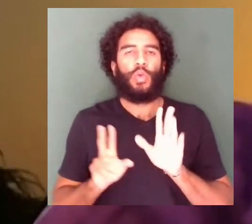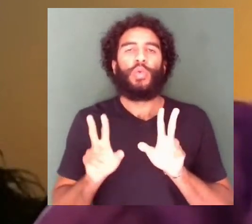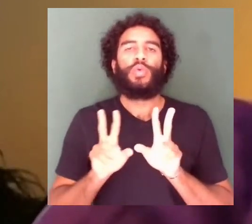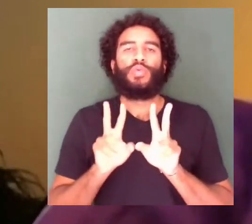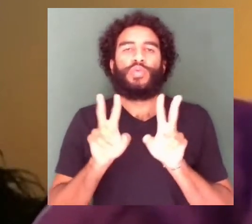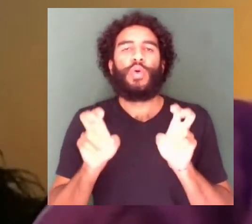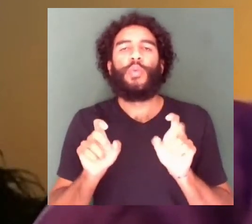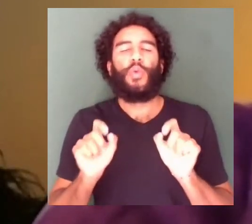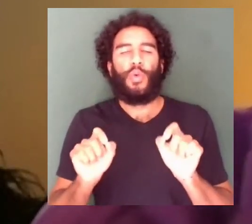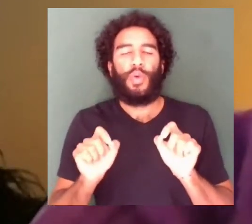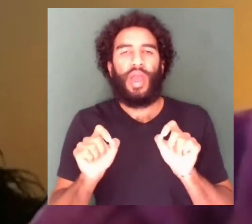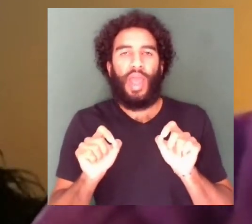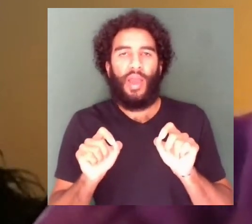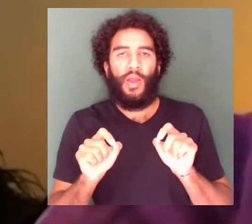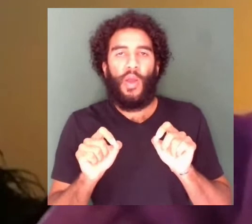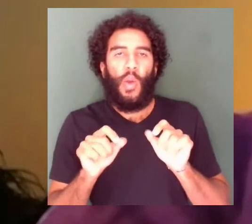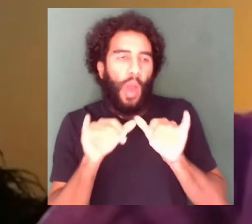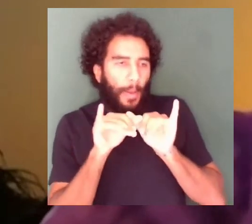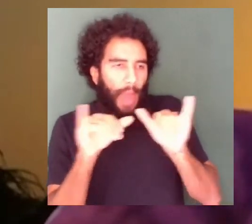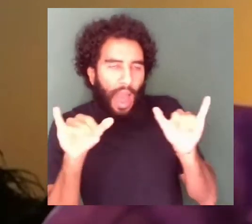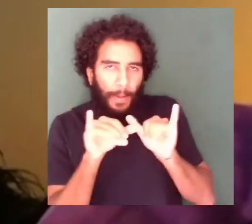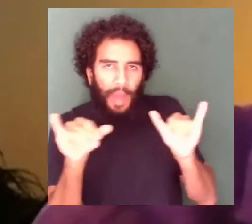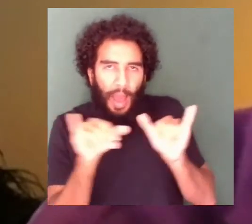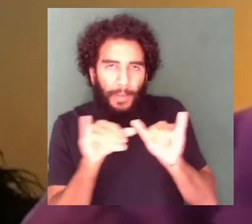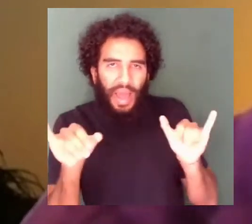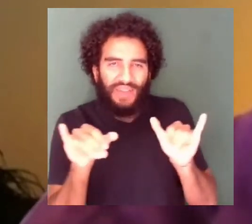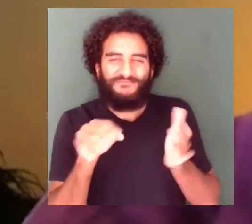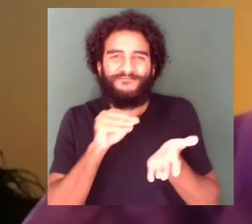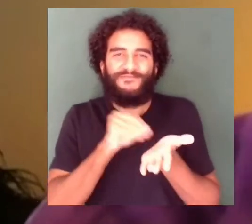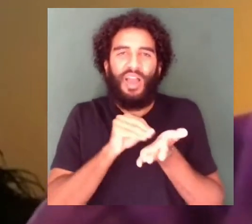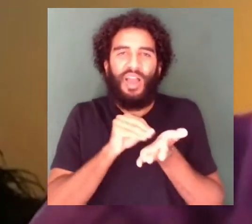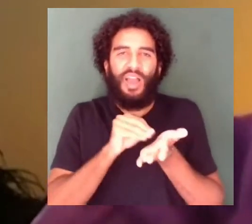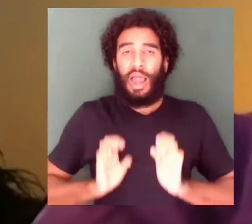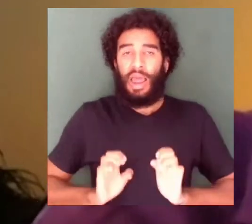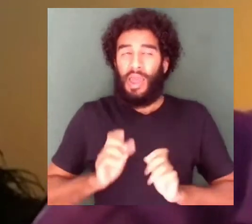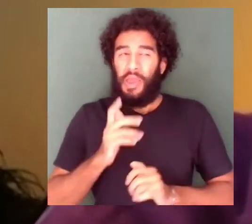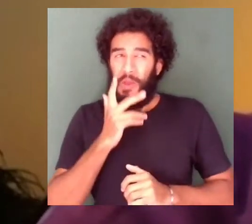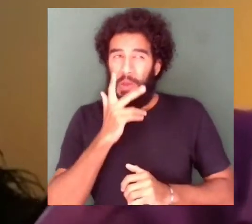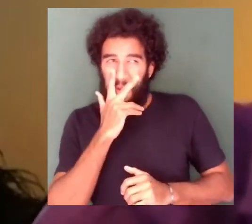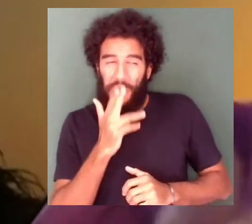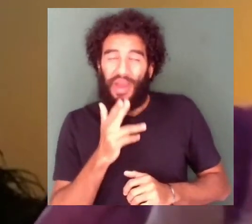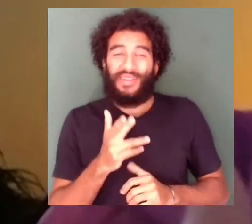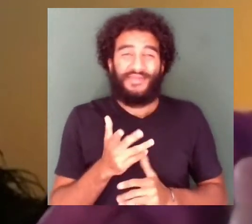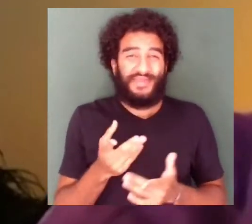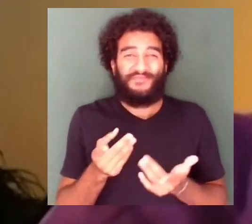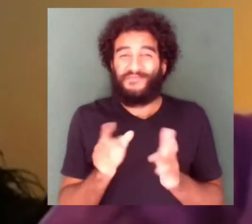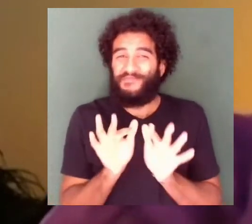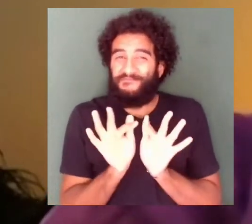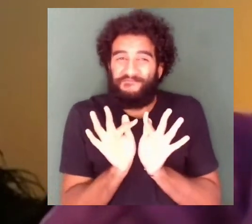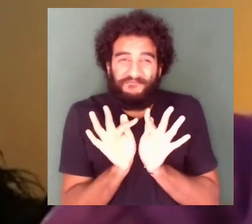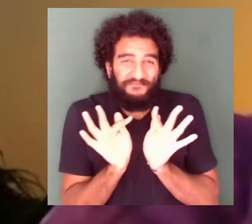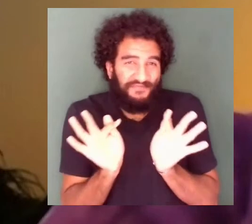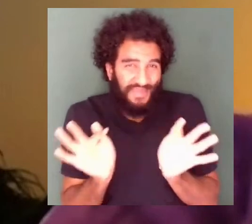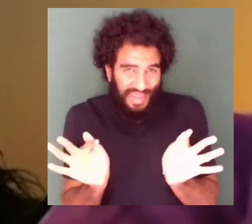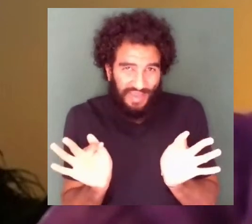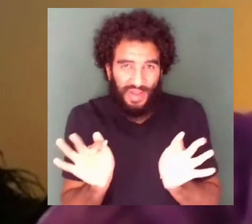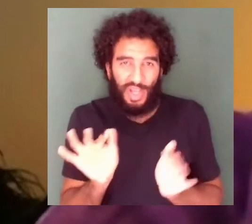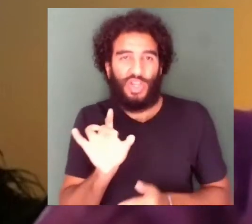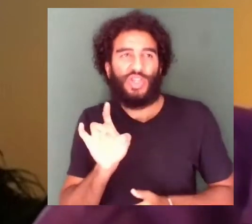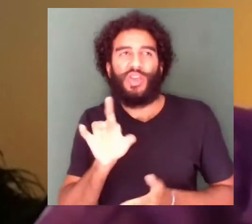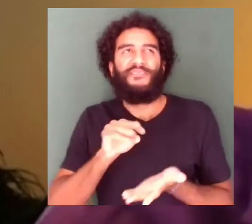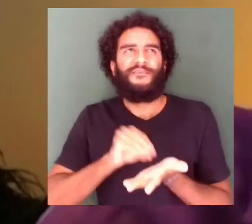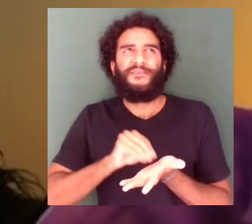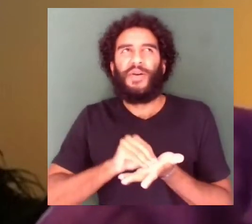marketing antiético. Eu acho que foram muito generosos, assim, de classificar só como